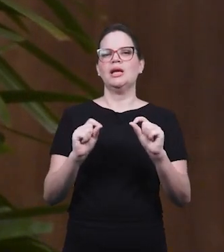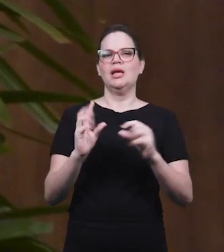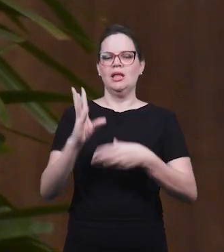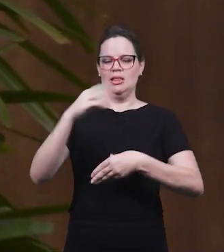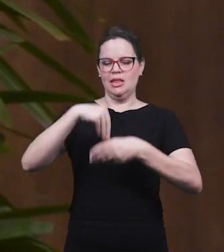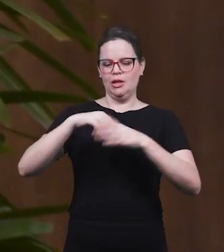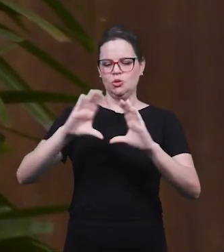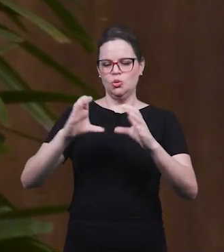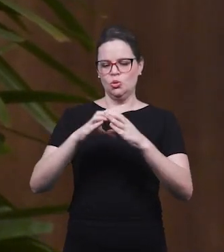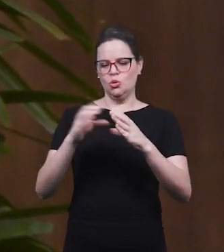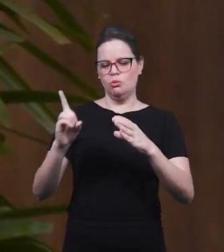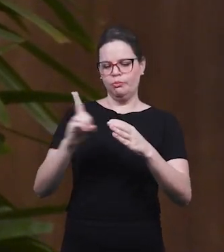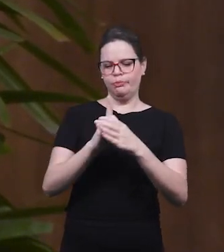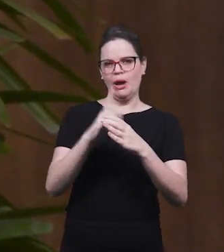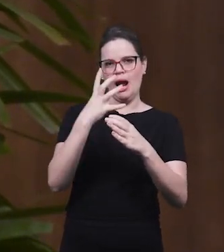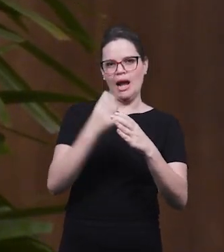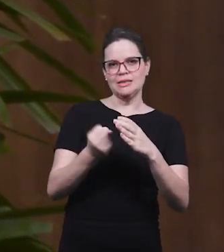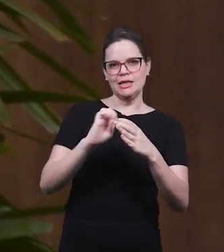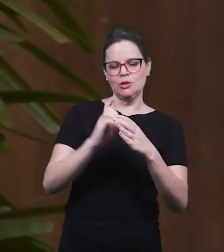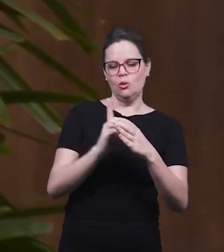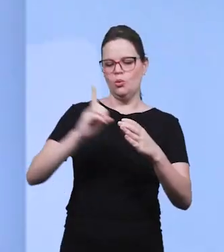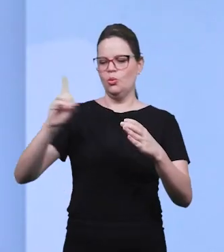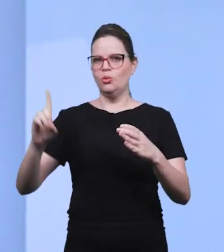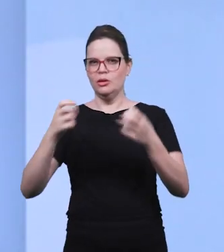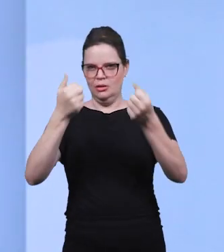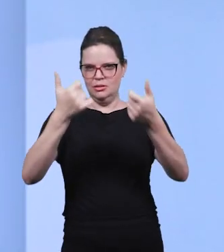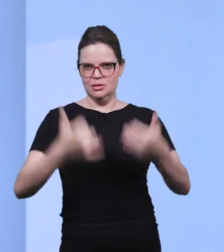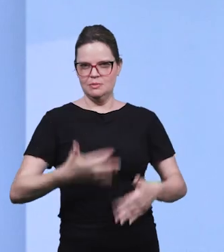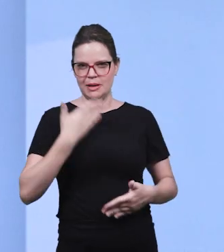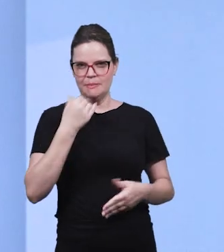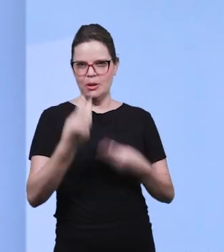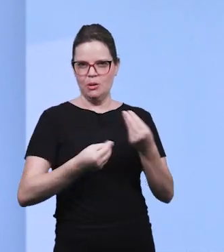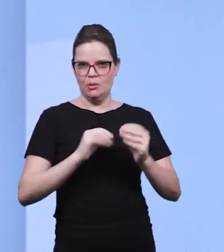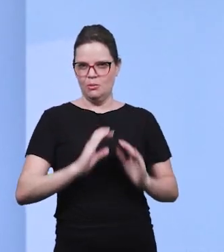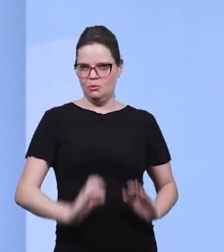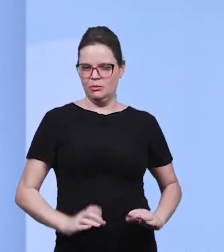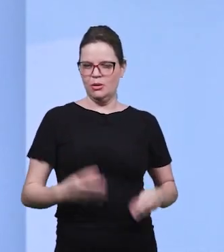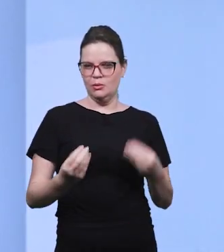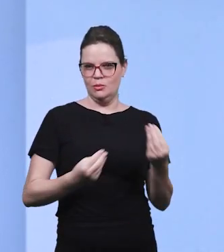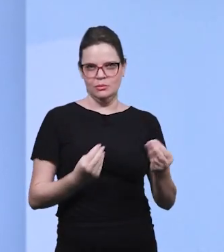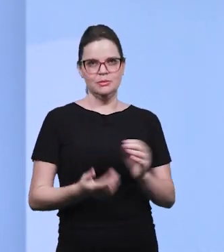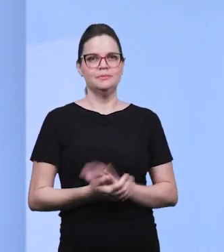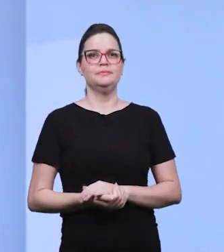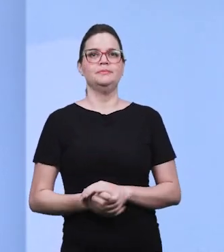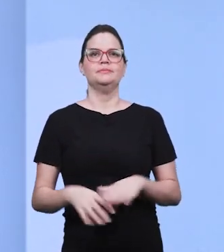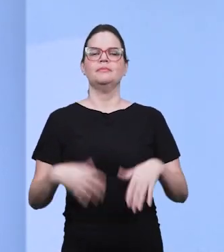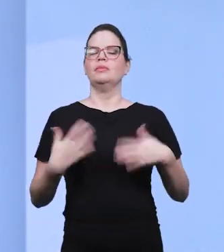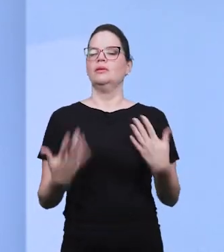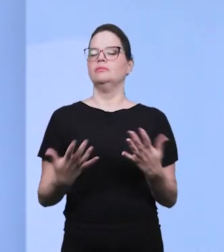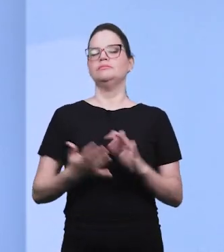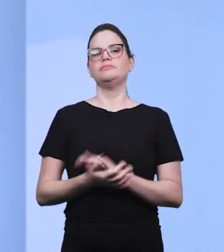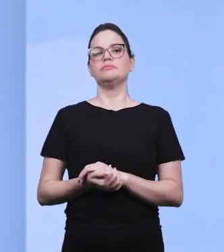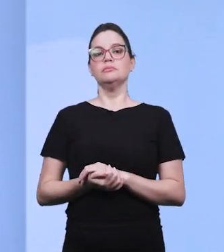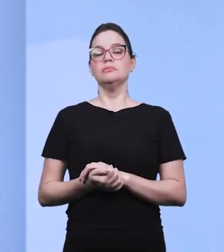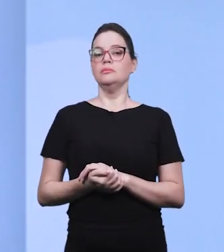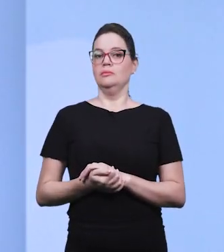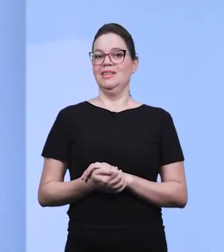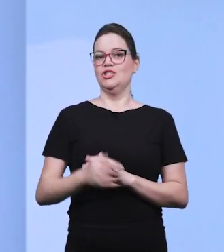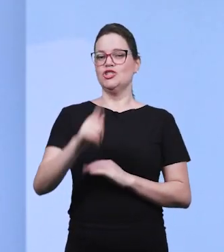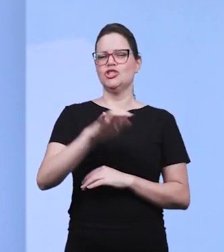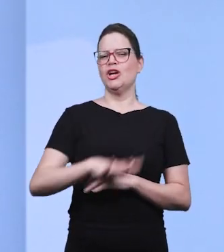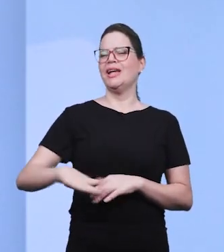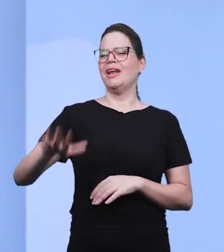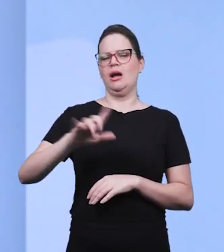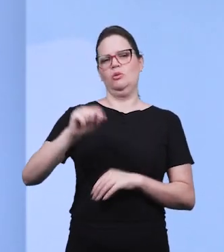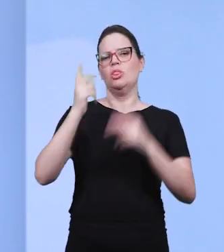grupos, explica um pouquinho melhor isso, esse comportamento. Explico. De uma forma geral, o ser humano